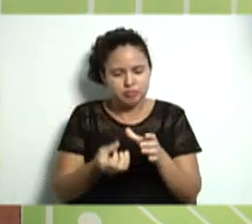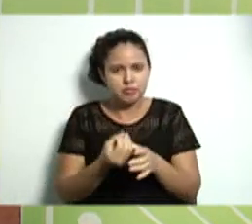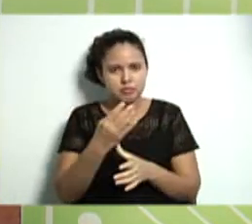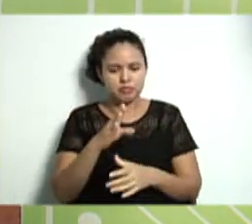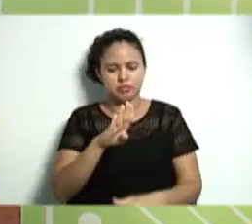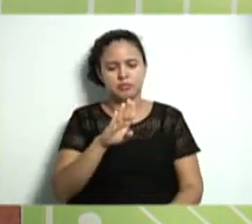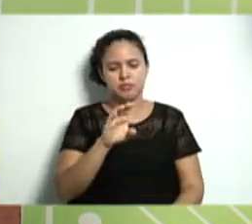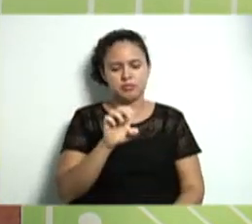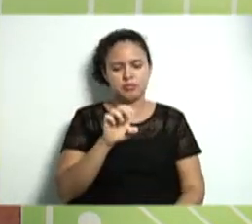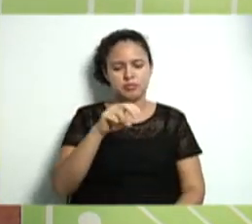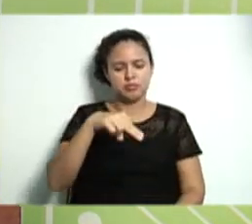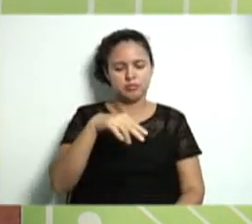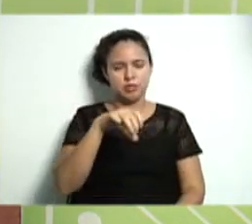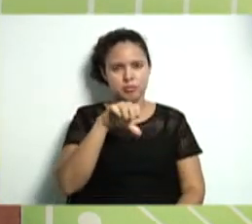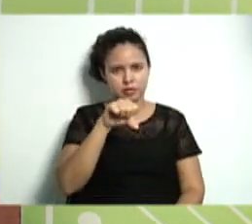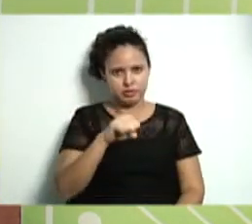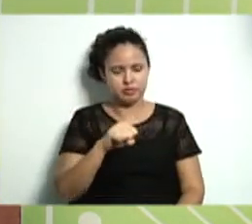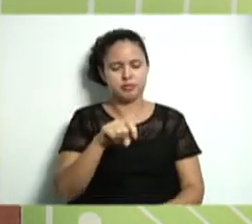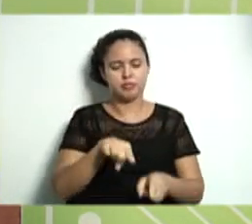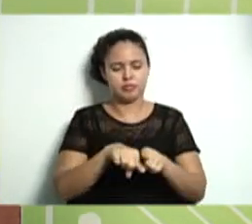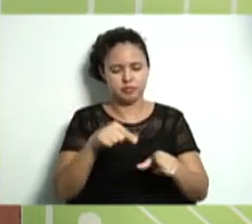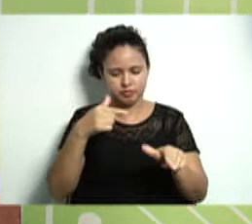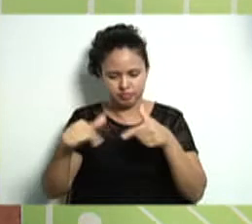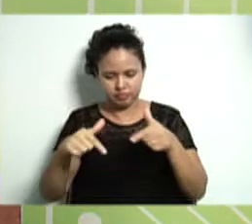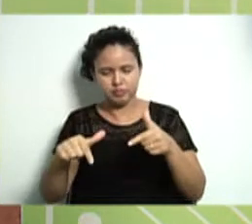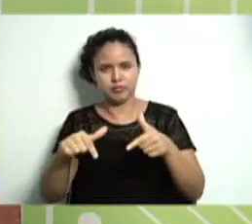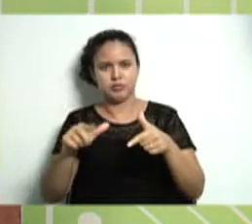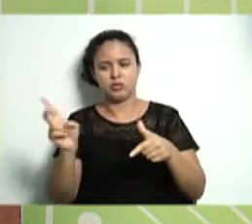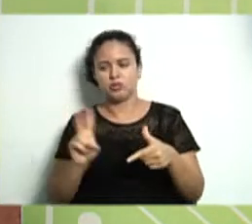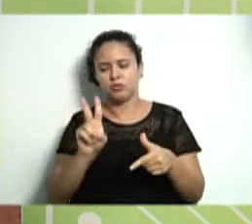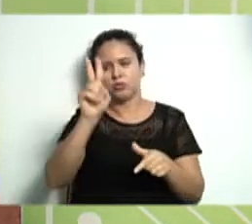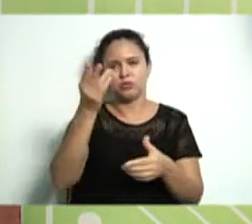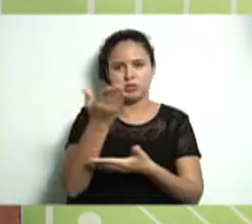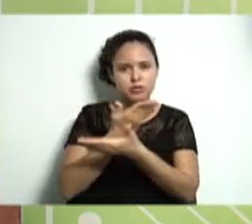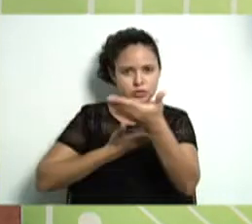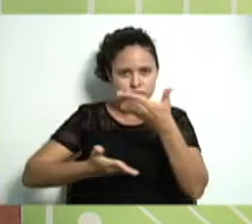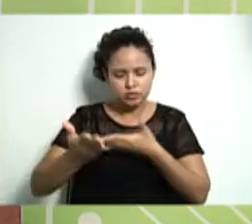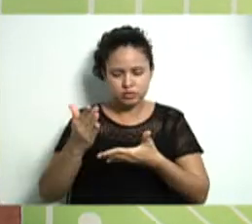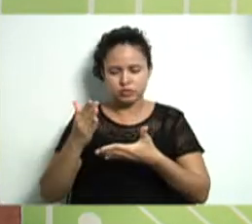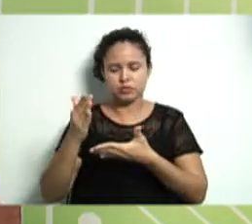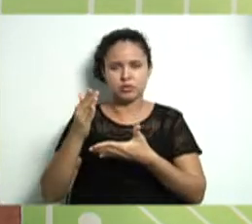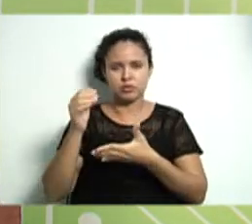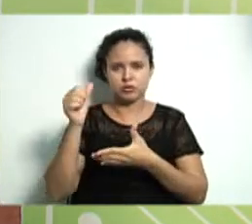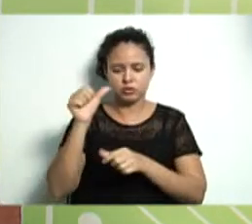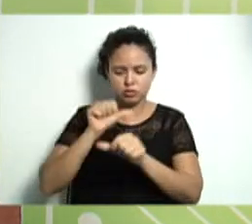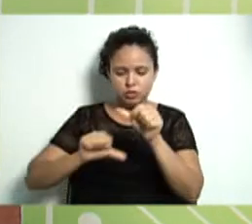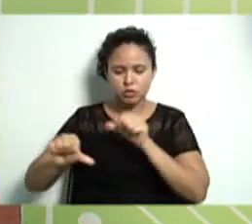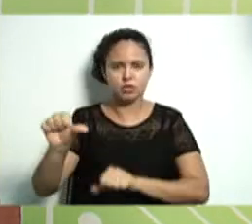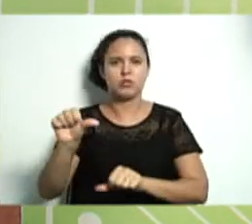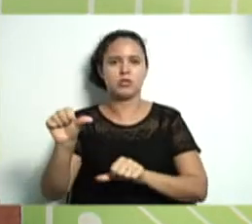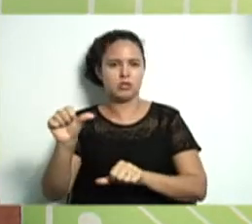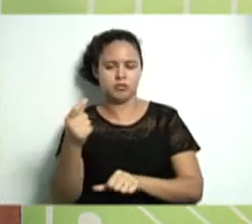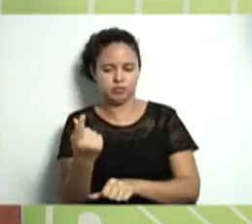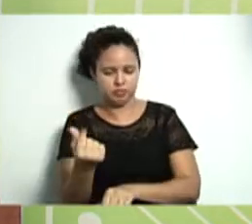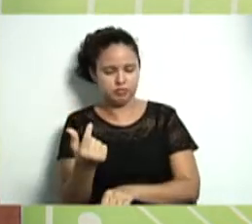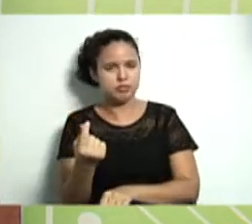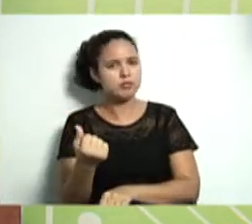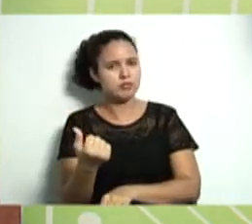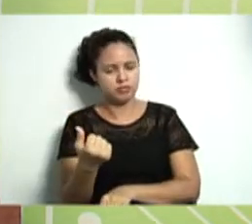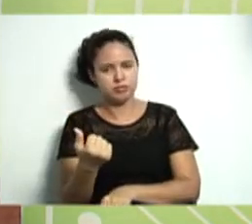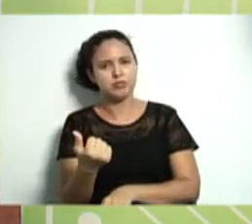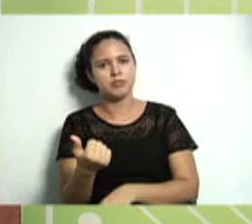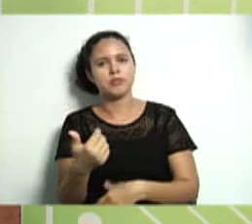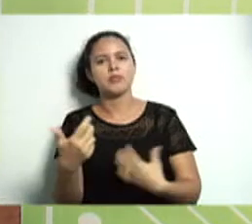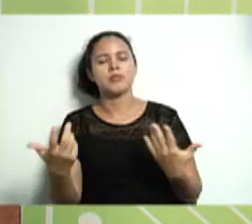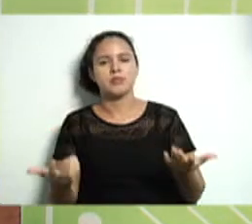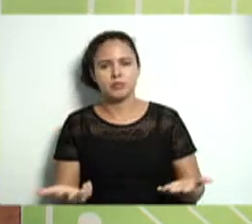de troca, ou seja, bens e serviços que podem ser trocados por dinheiro. E esses